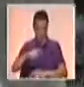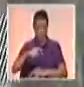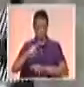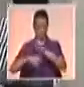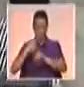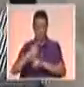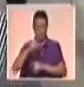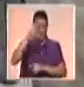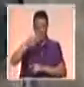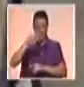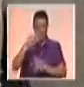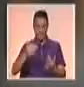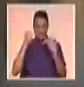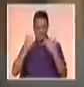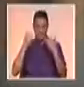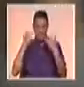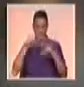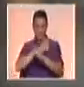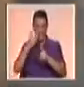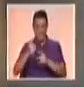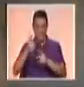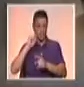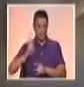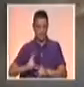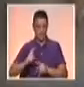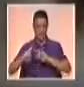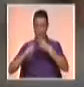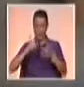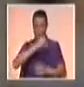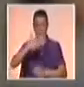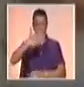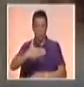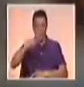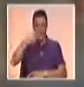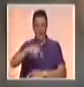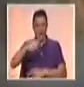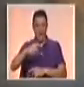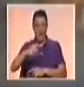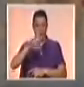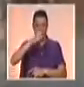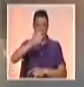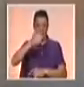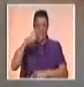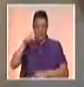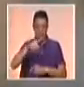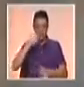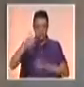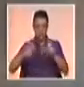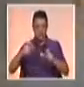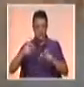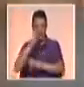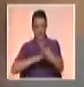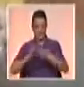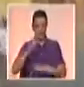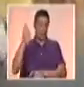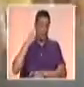sua vez, os dados da Pordata, também de 2001, indicam que existiam cerca de 85 mil pessoas com